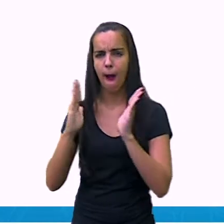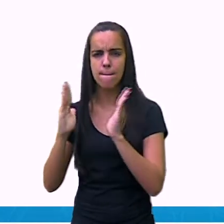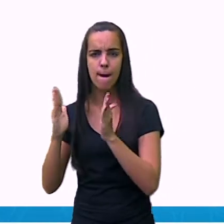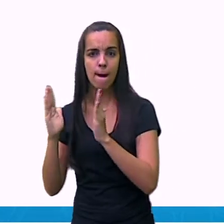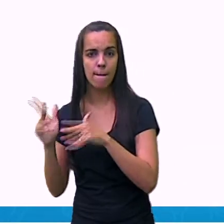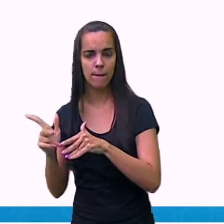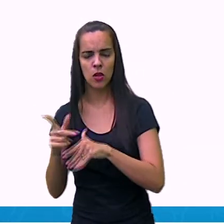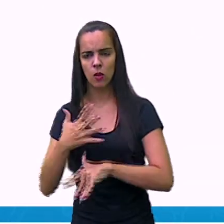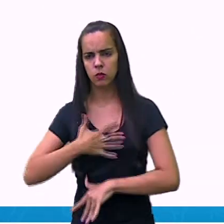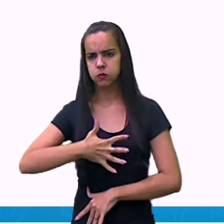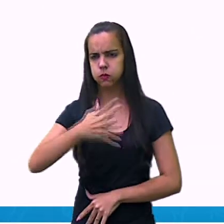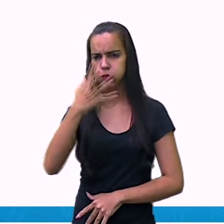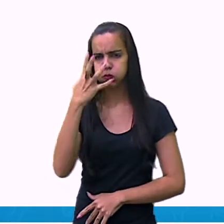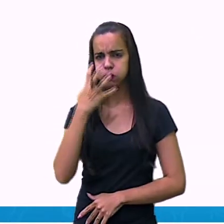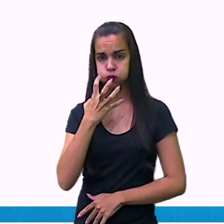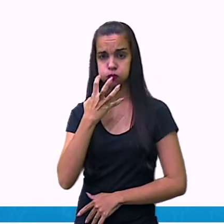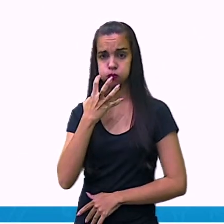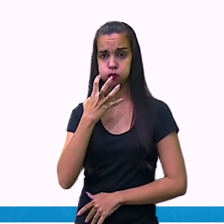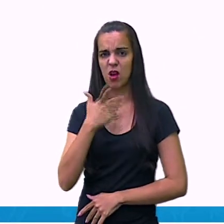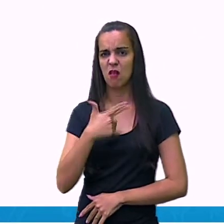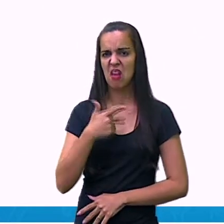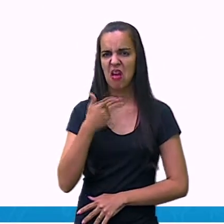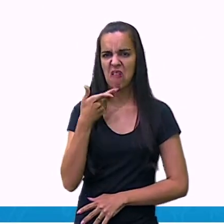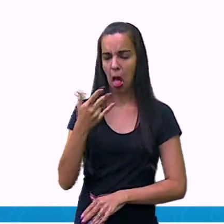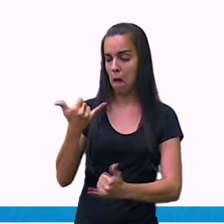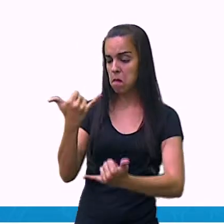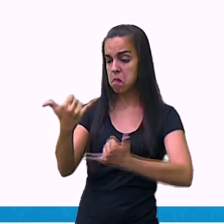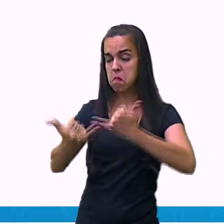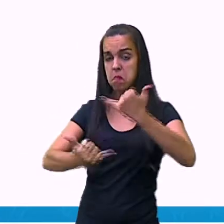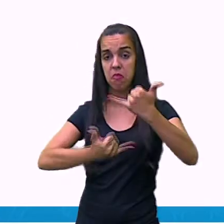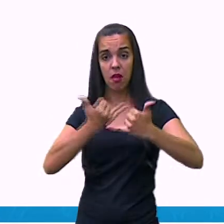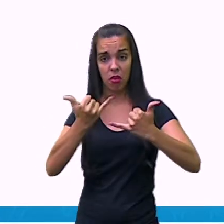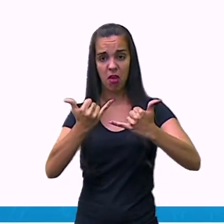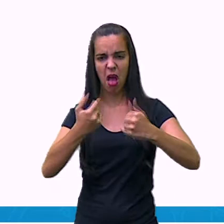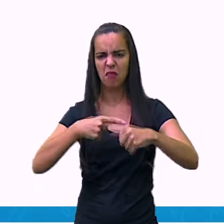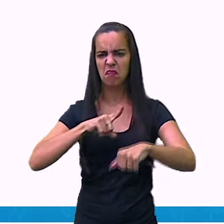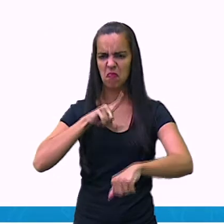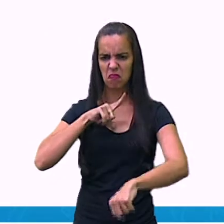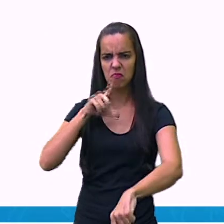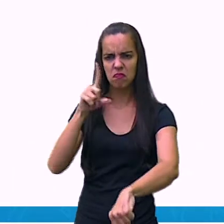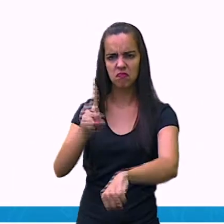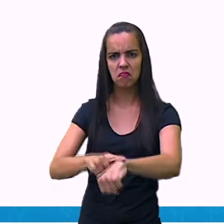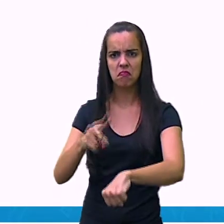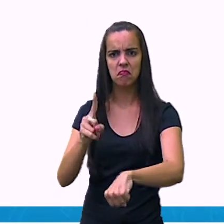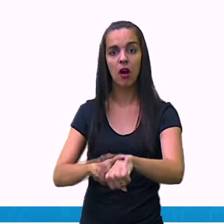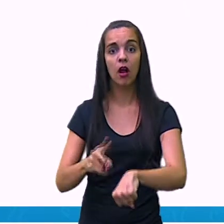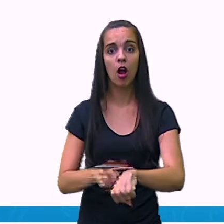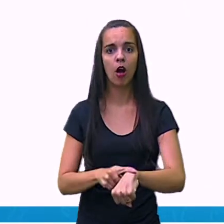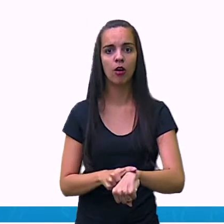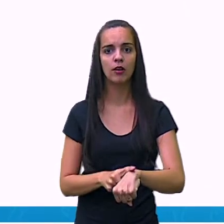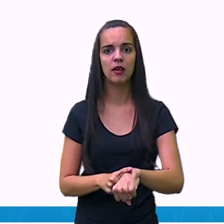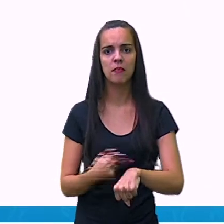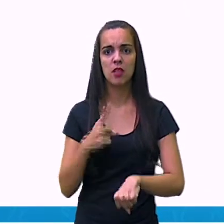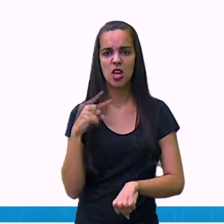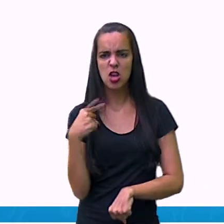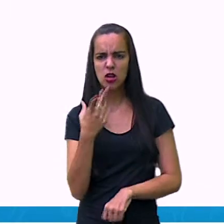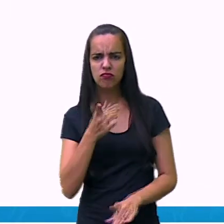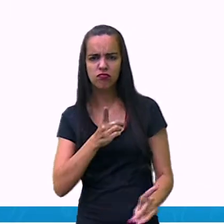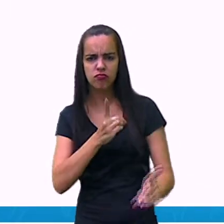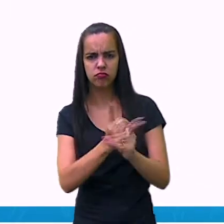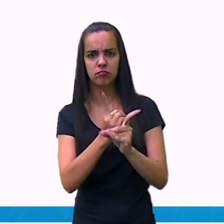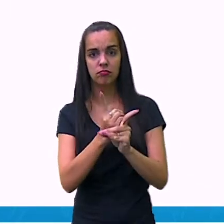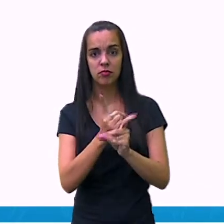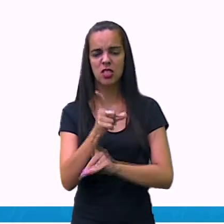Carrancudo dizia: brincadeira tem hora. Uma hora a gente se